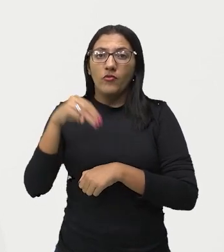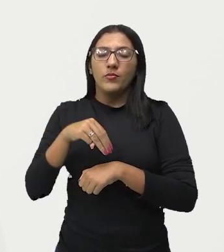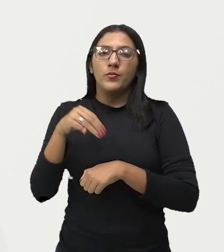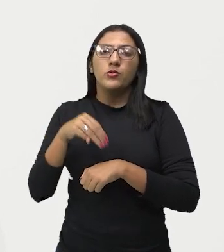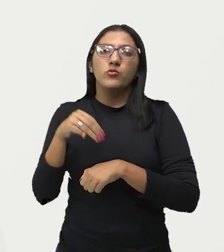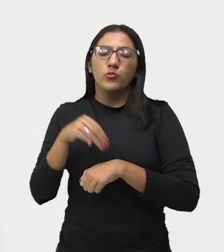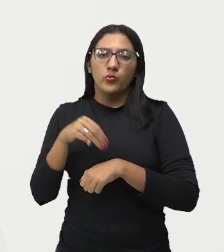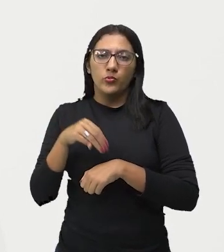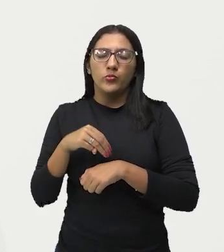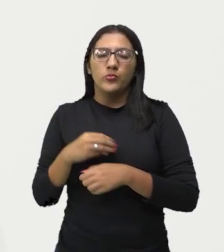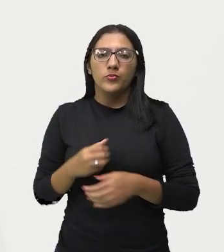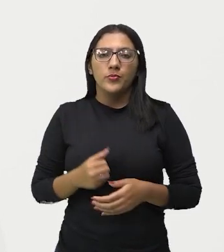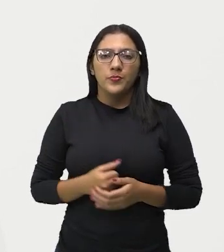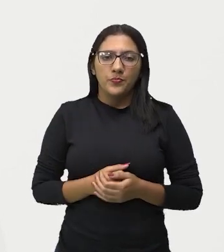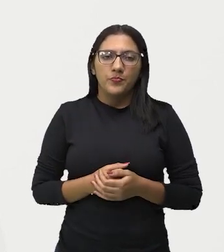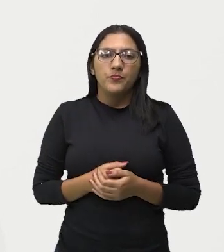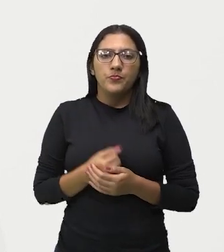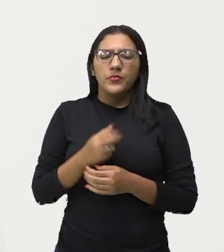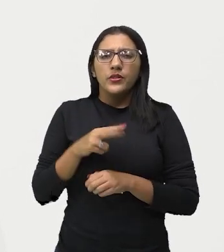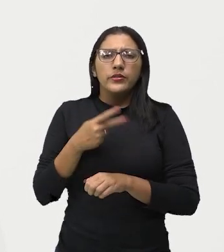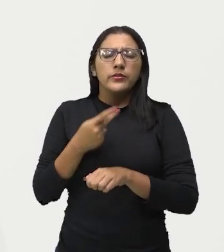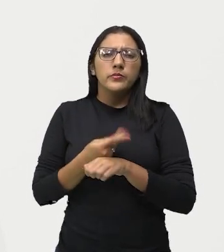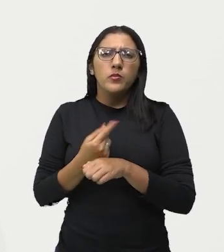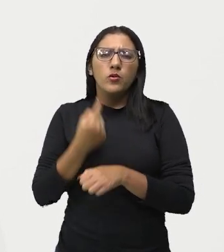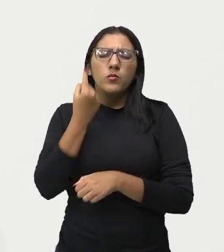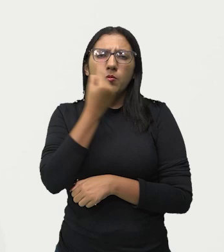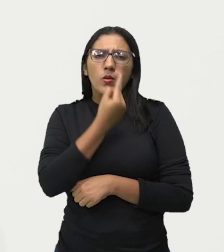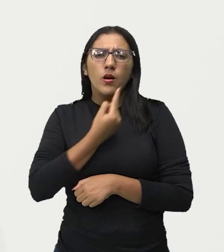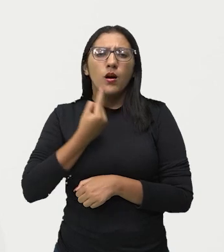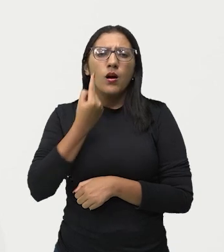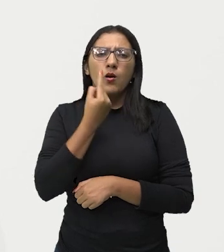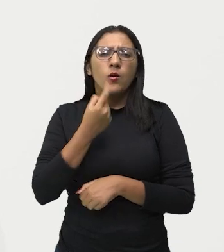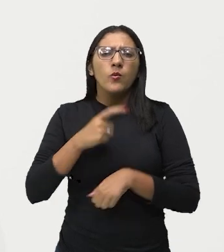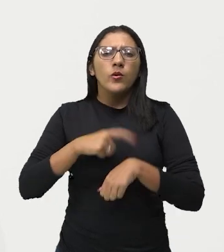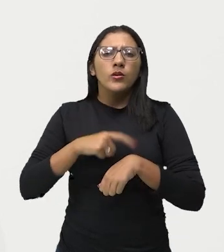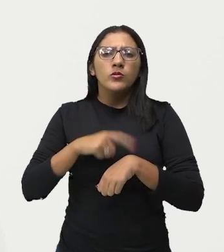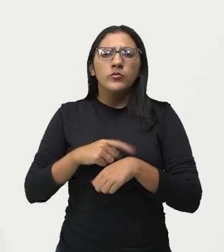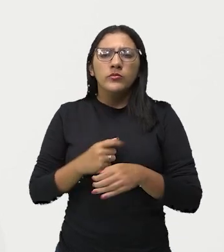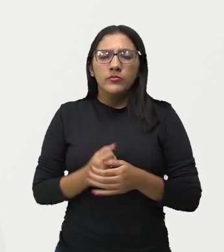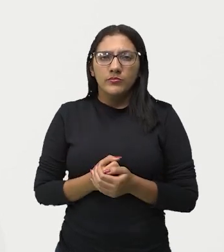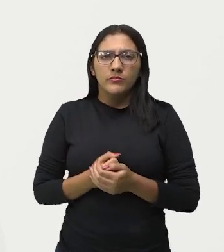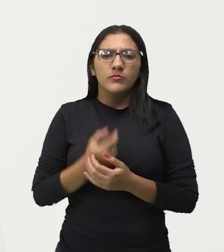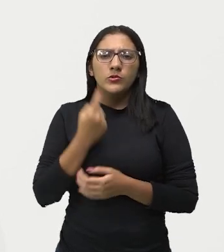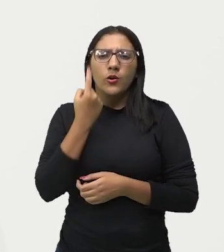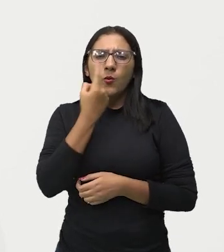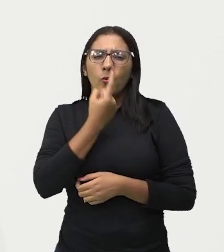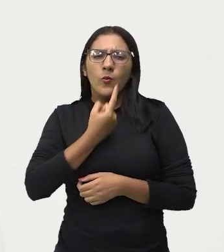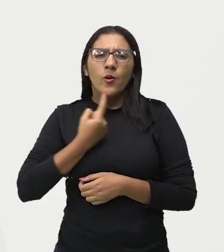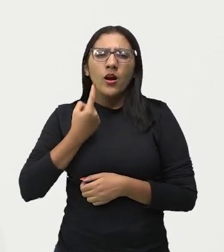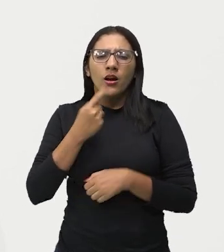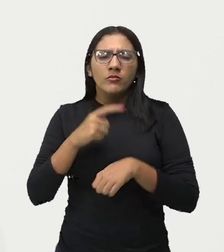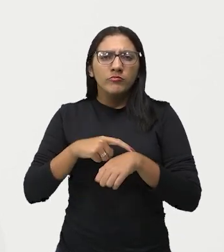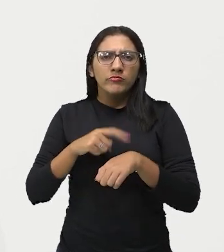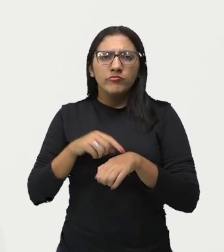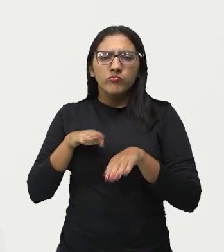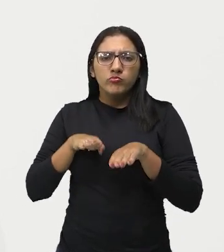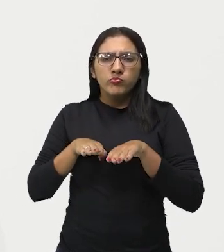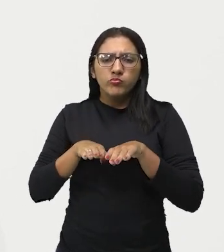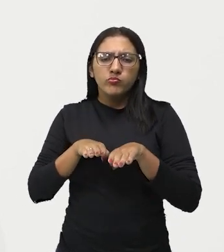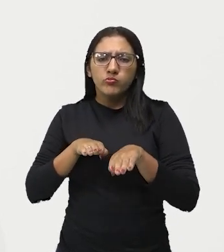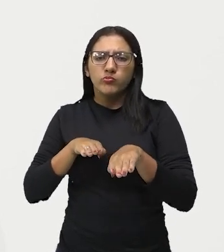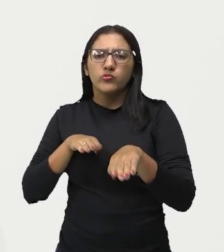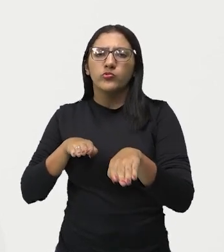volta. Depois de quanto tempo? Quer saber isso aqui, ó? Depois que a corrida começa,